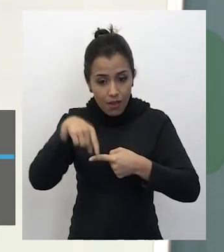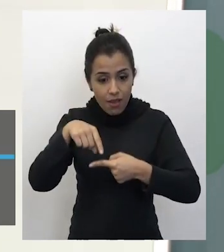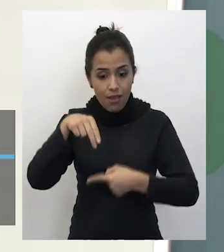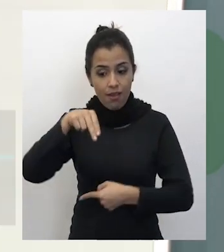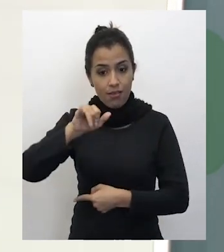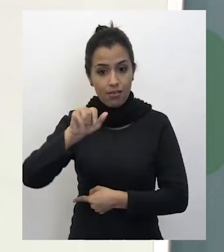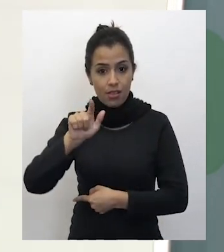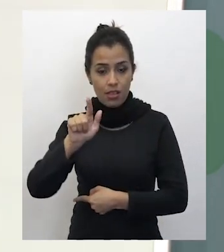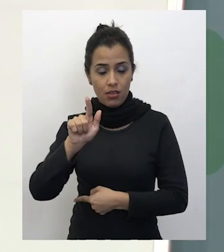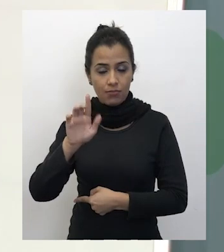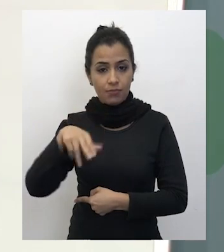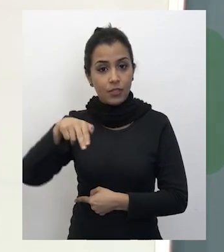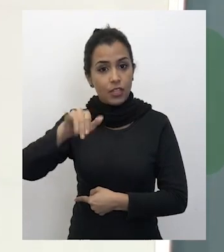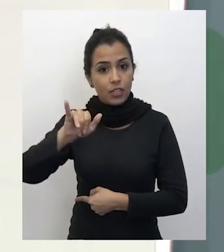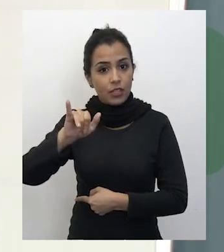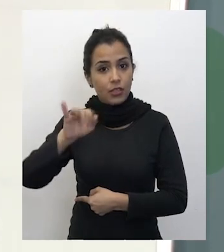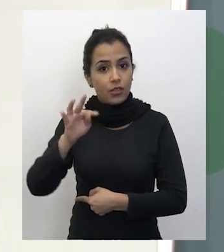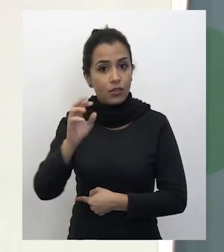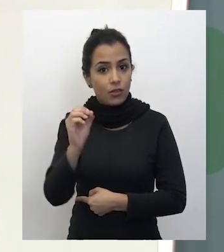Só para você entender.